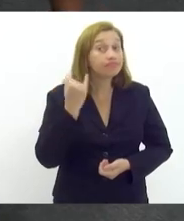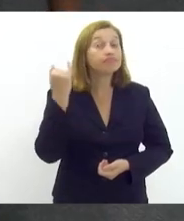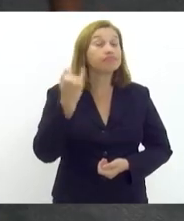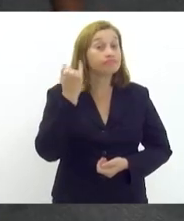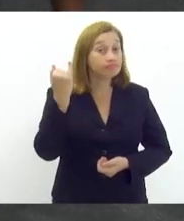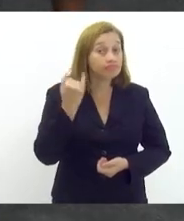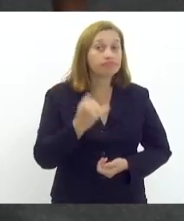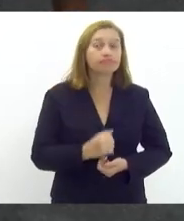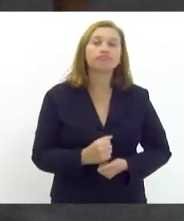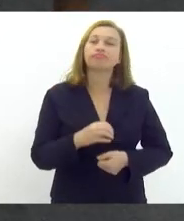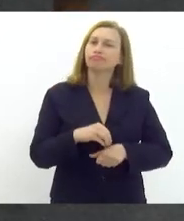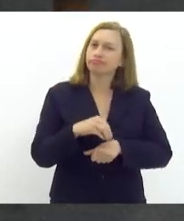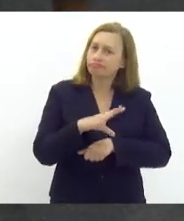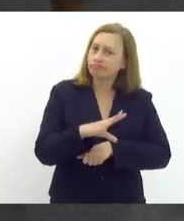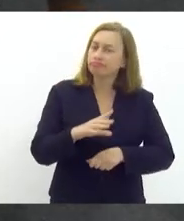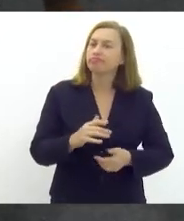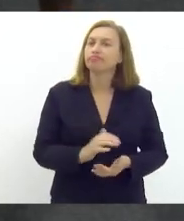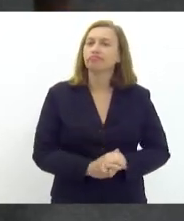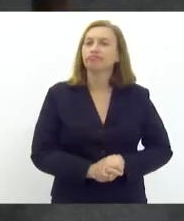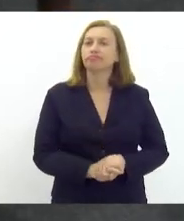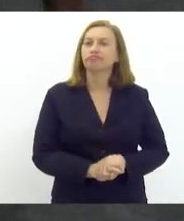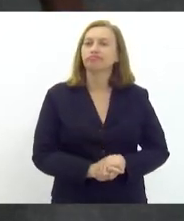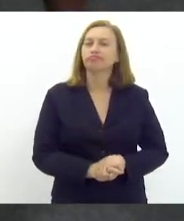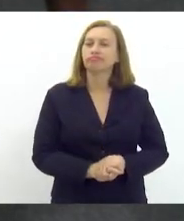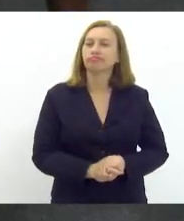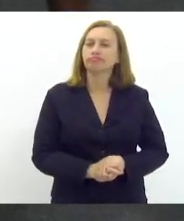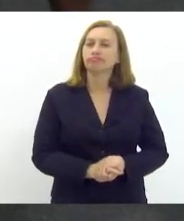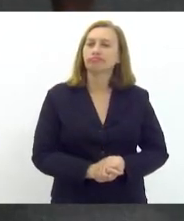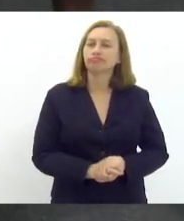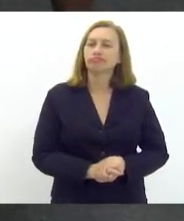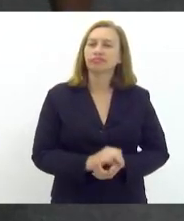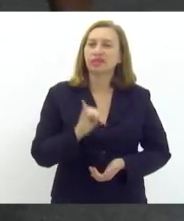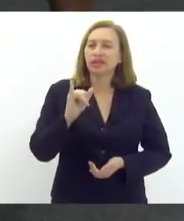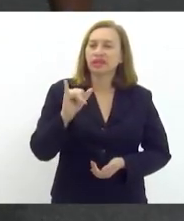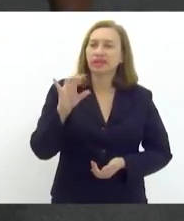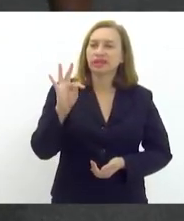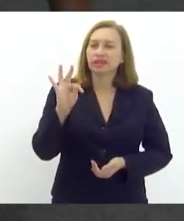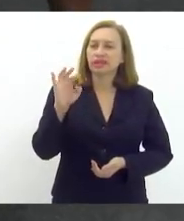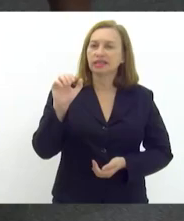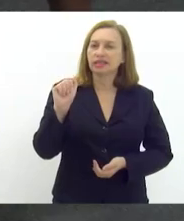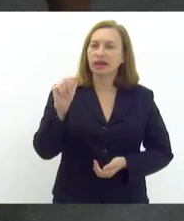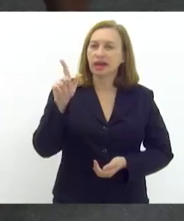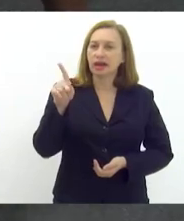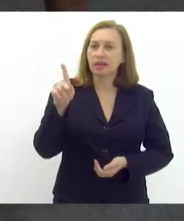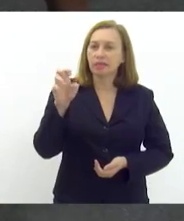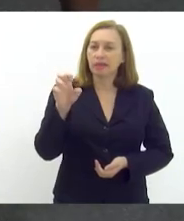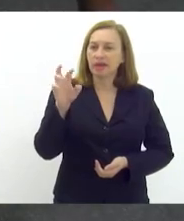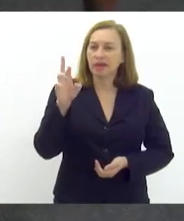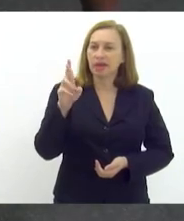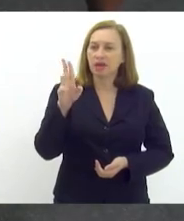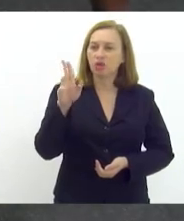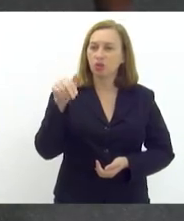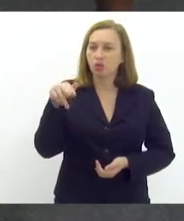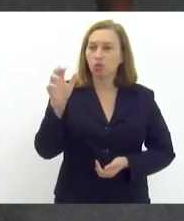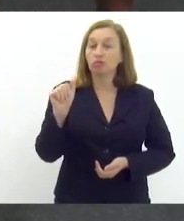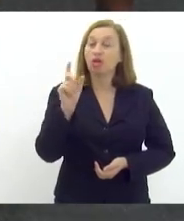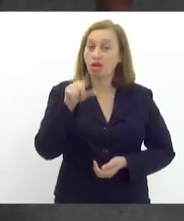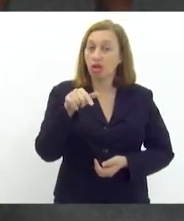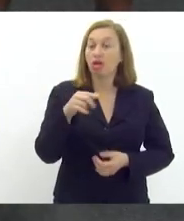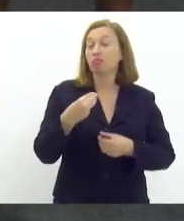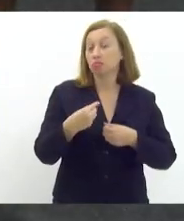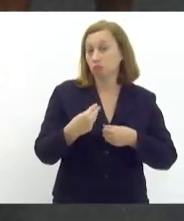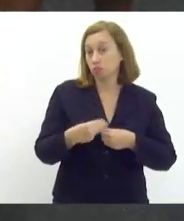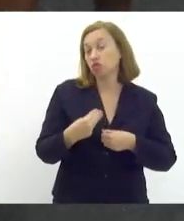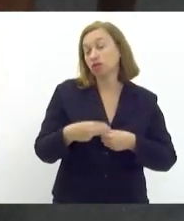dessa indicação tendo em vista que Itaperuna é um município que sofreu um surto